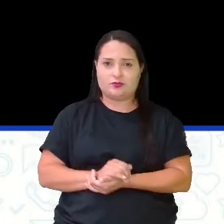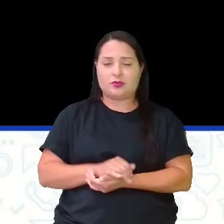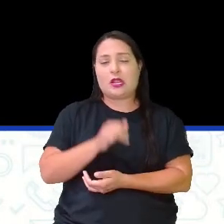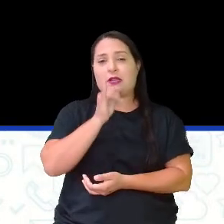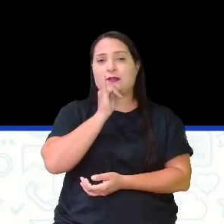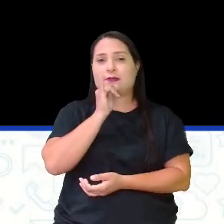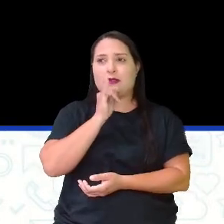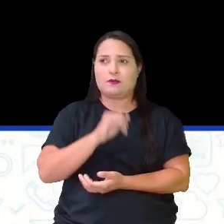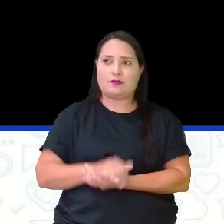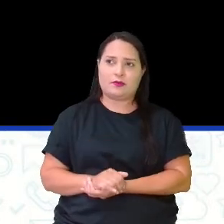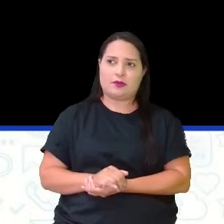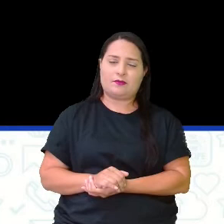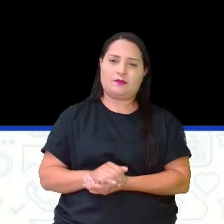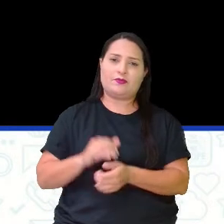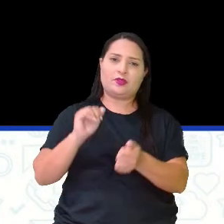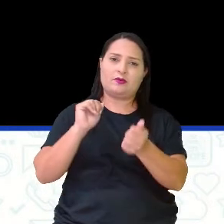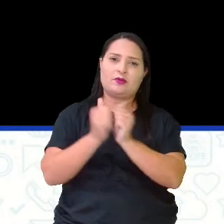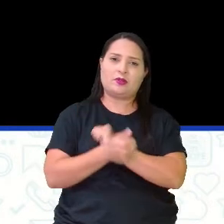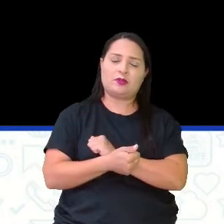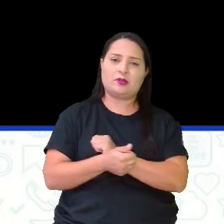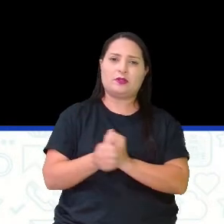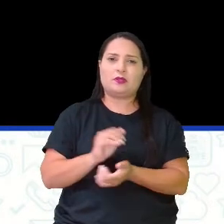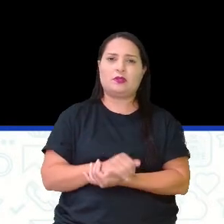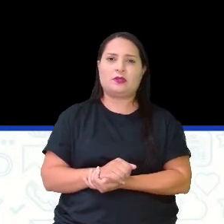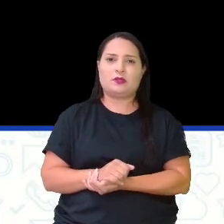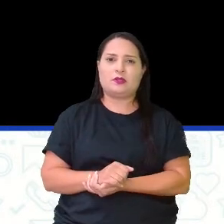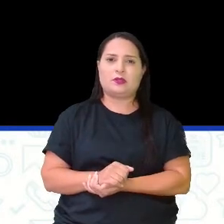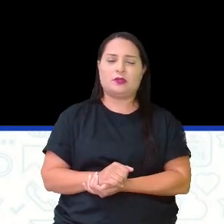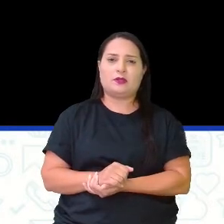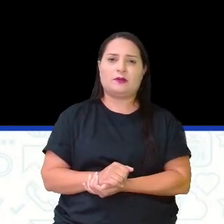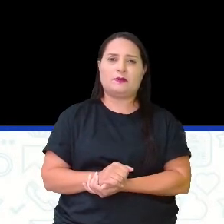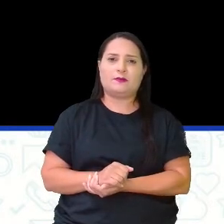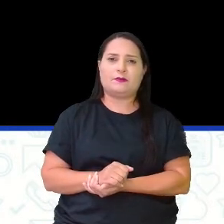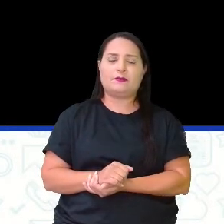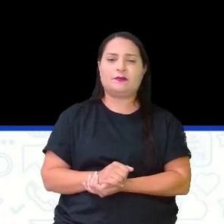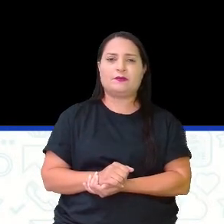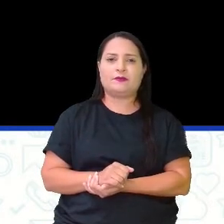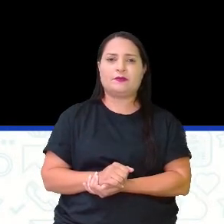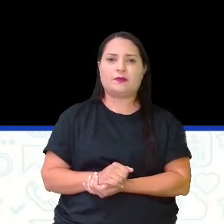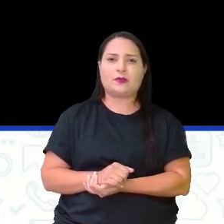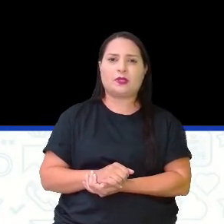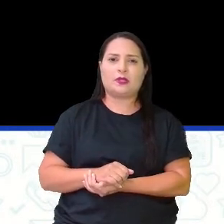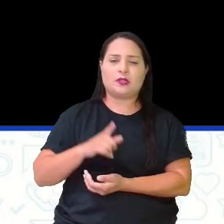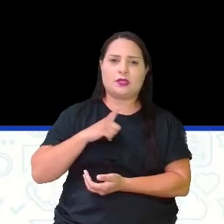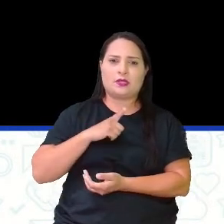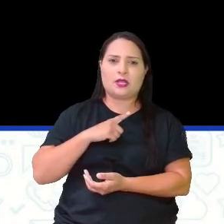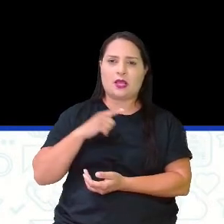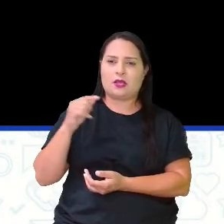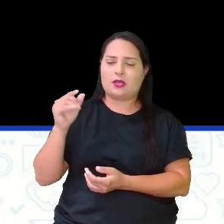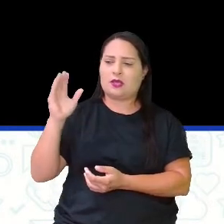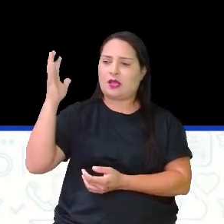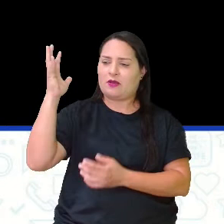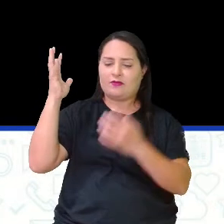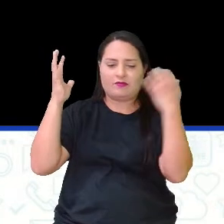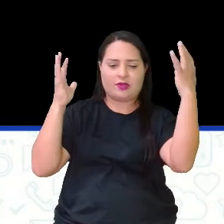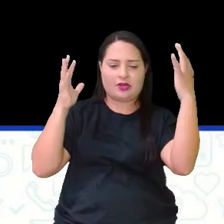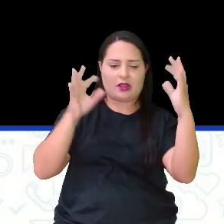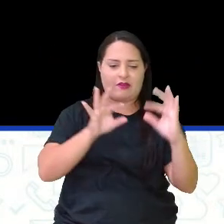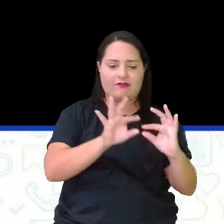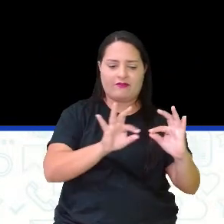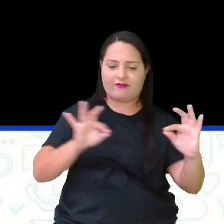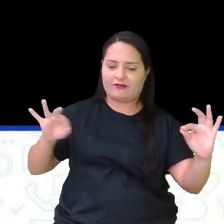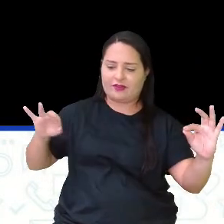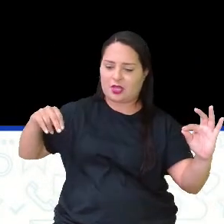Por exemplo, o esporte slackline, né, a modalidade esportiva, que a gente anda lá em cima da fita